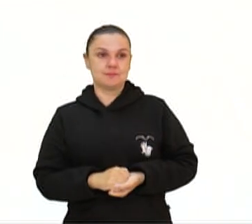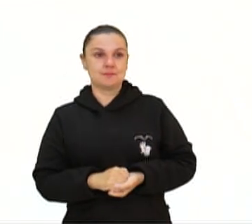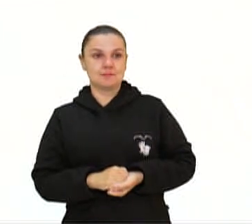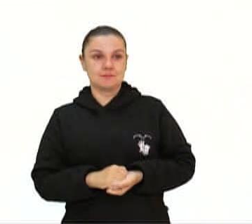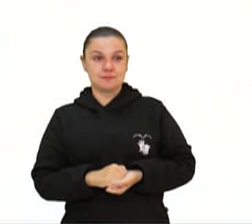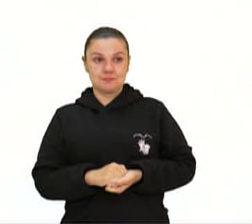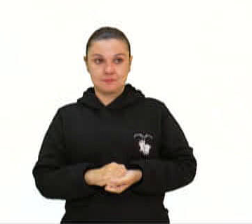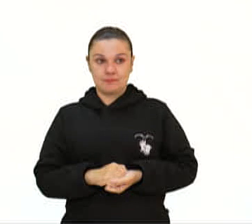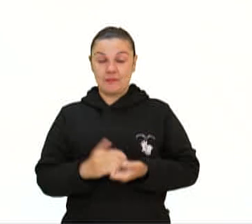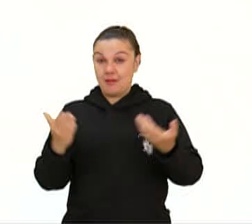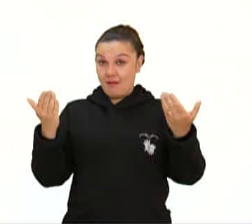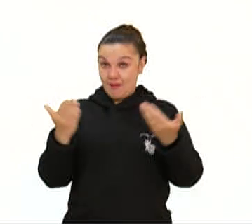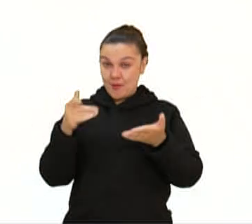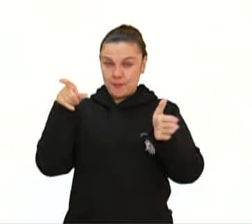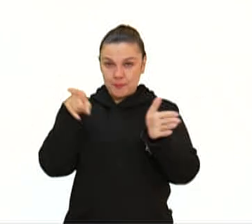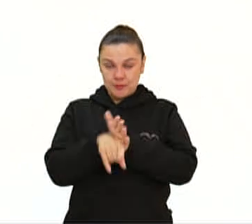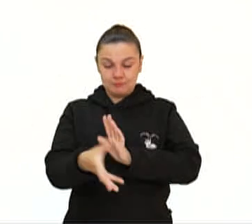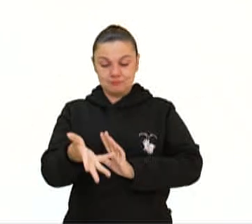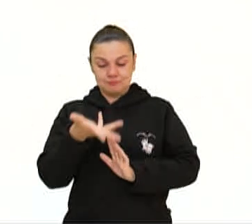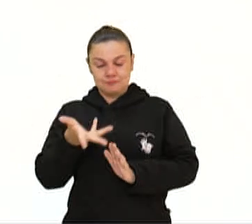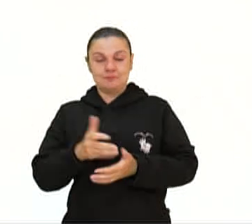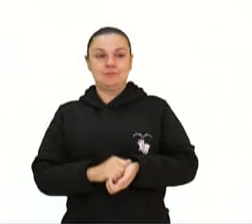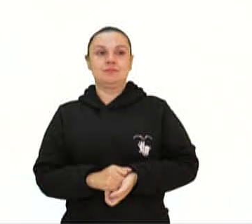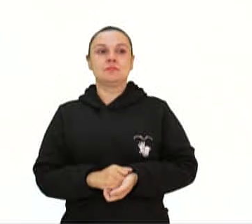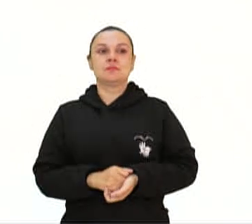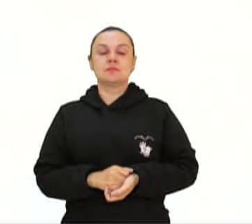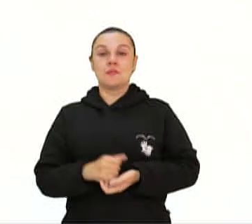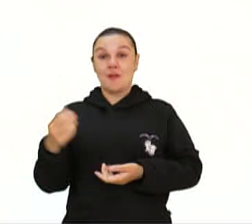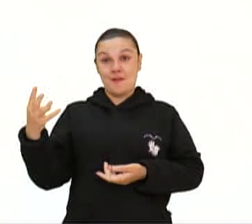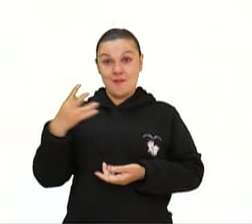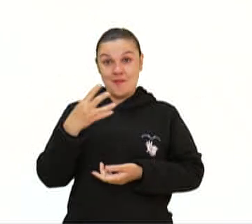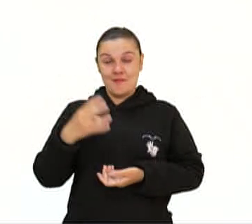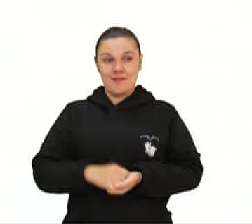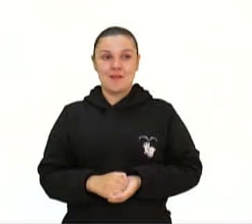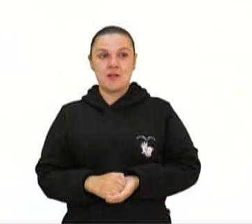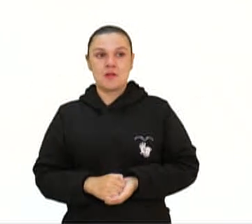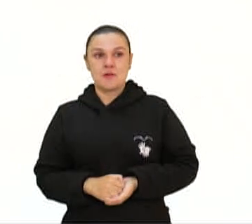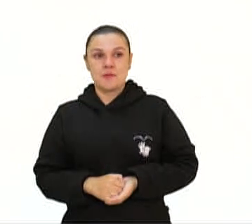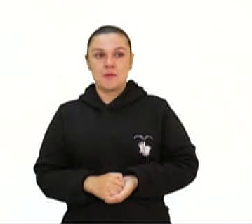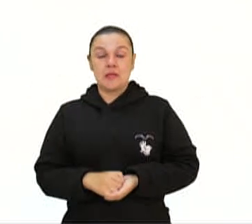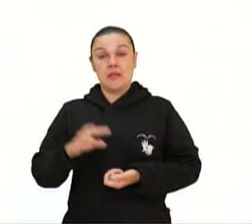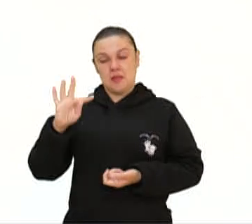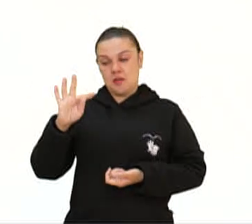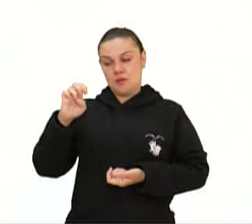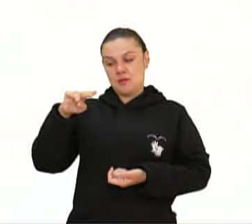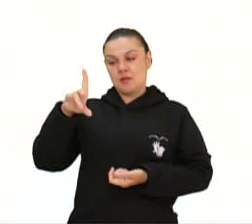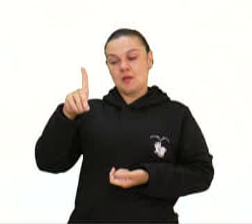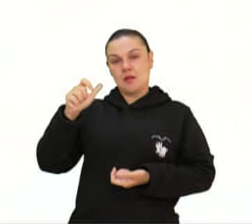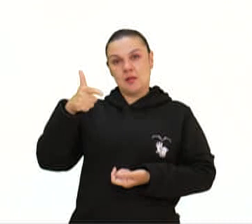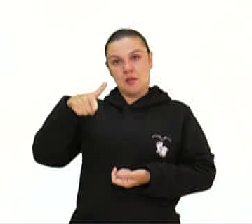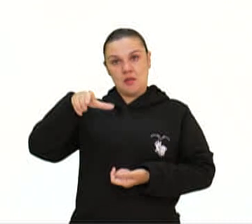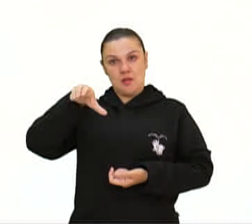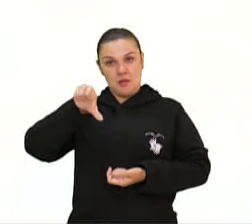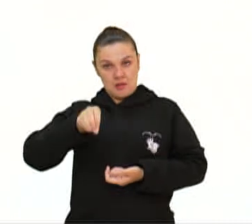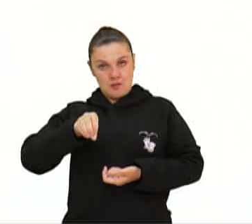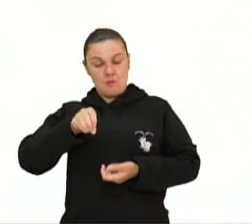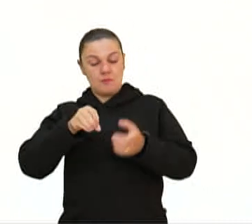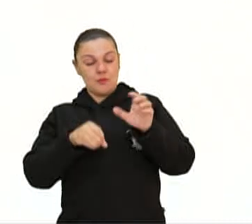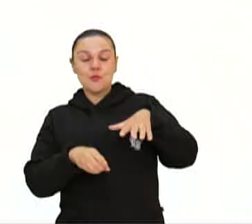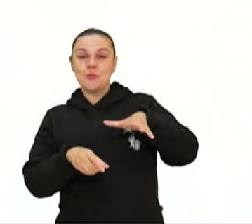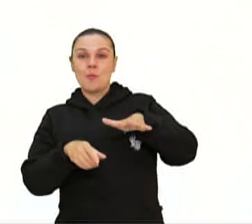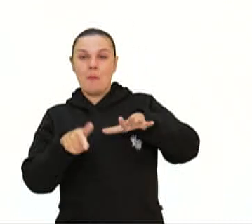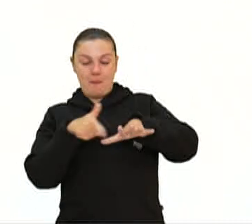bem? Vamos para o nosso quiz, quarto quiz. O tendão calcâneo, também conhecido como tendão de